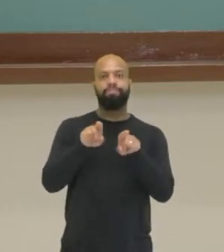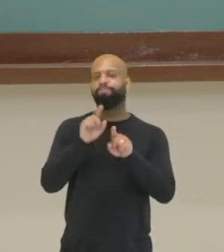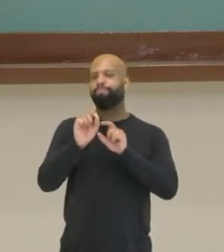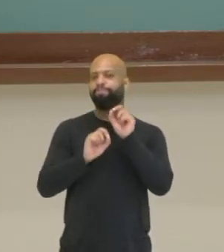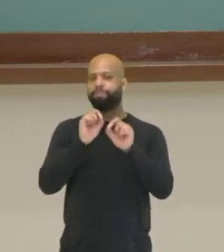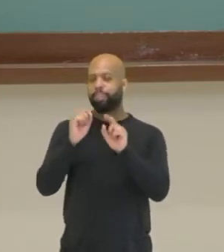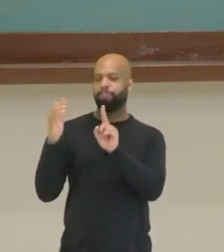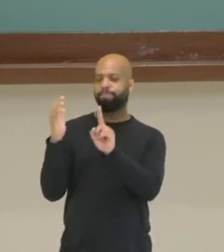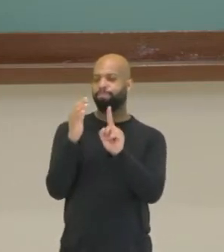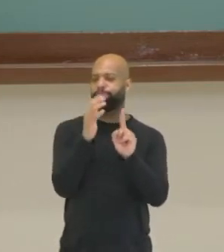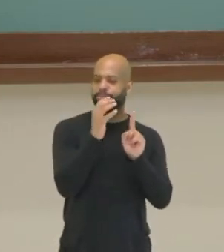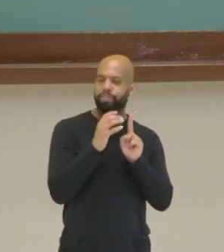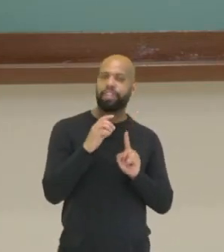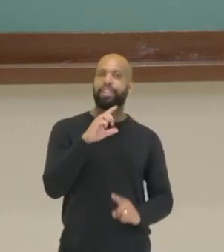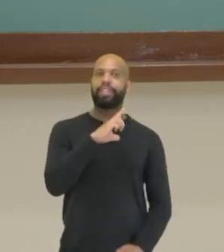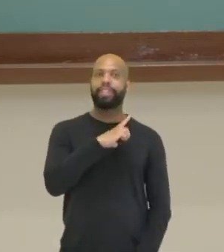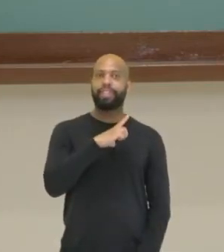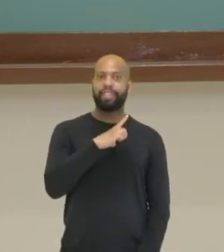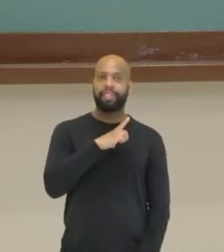direto ligado